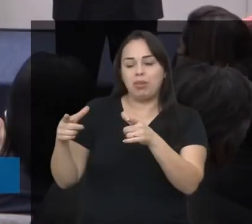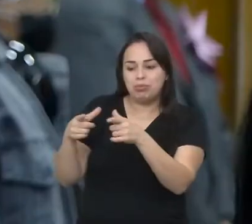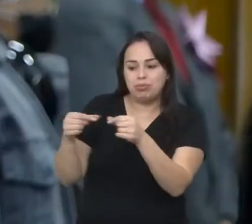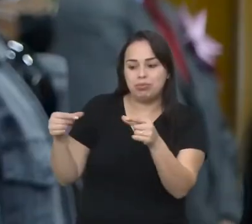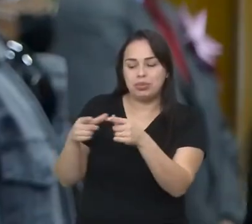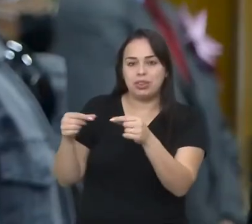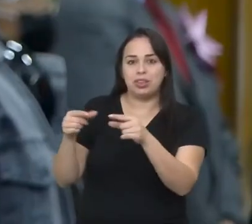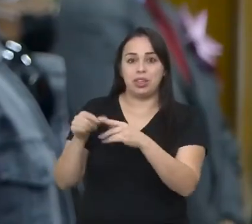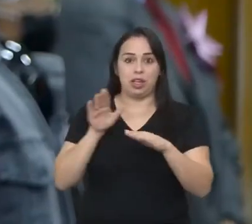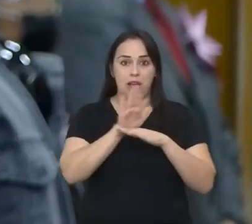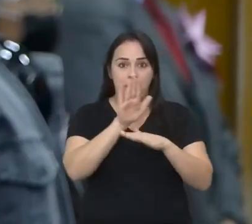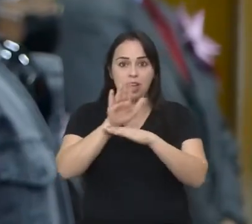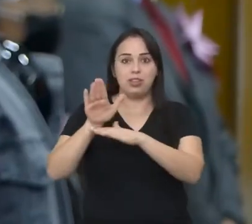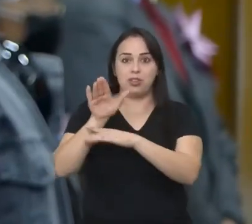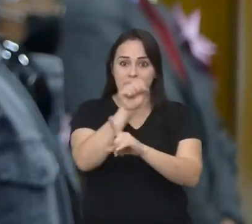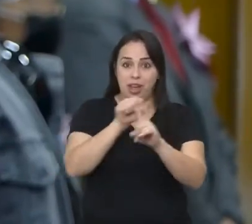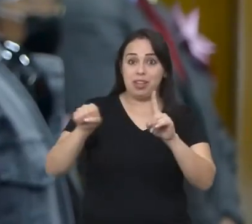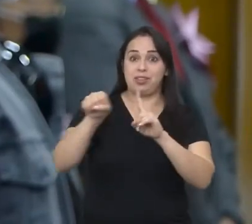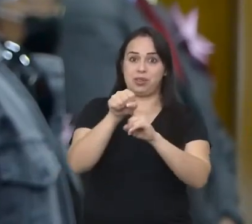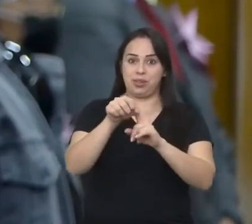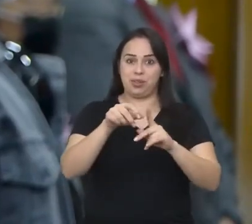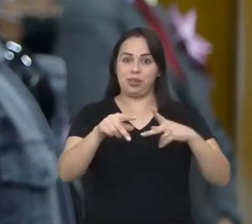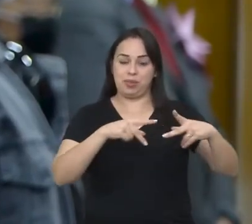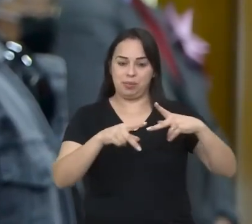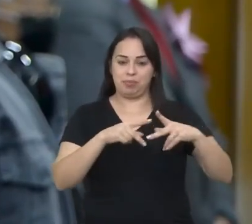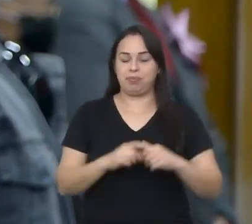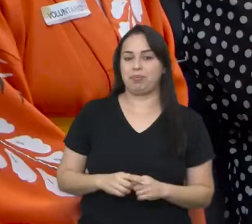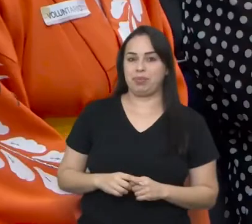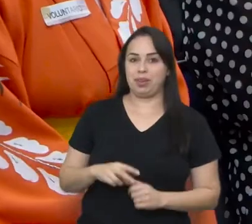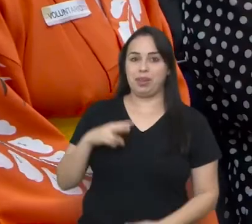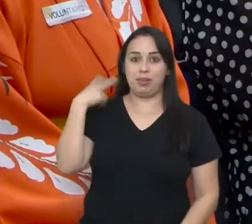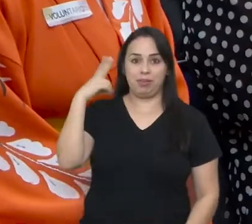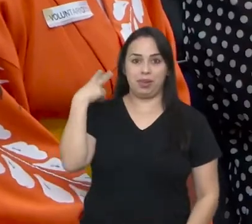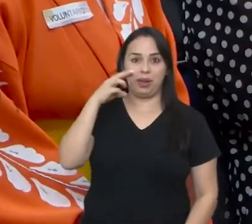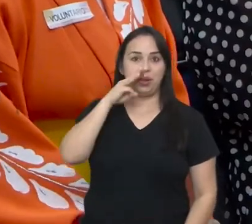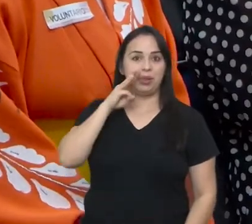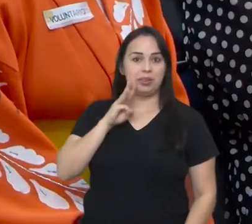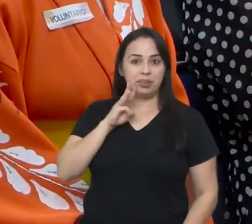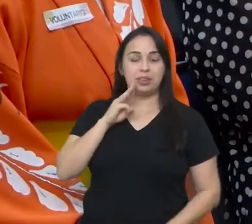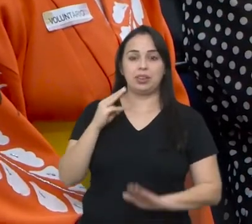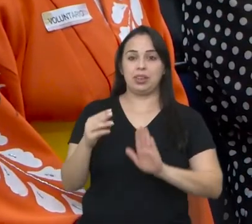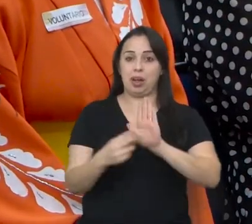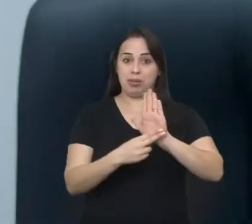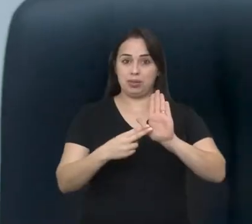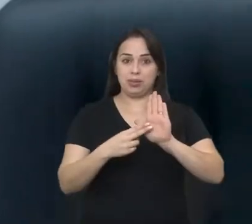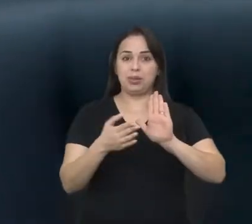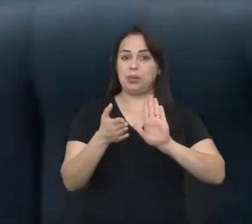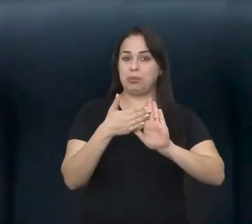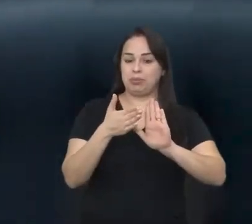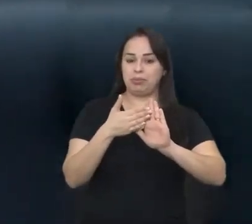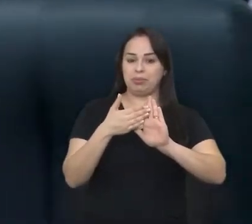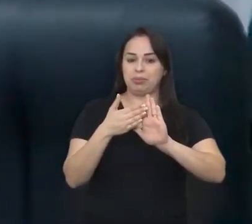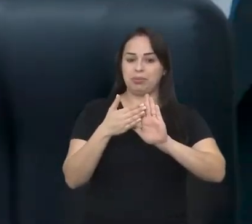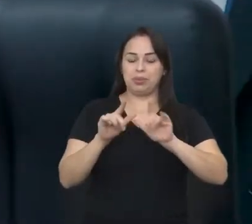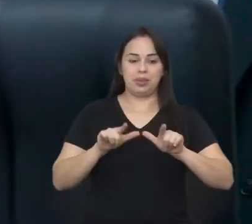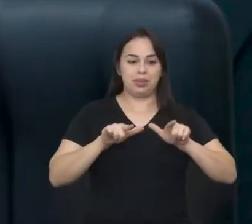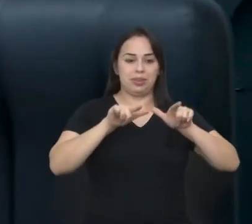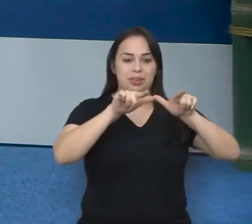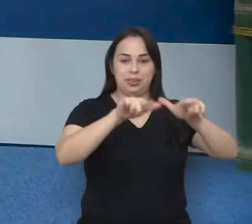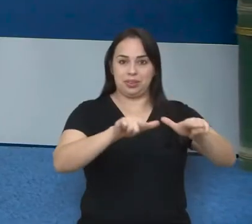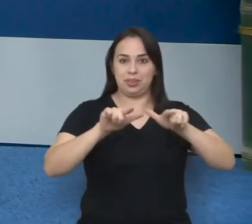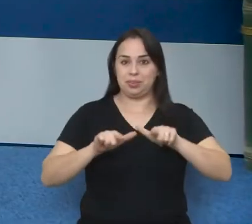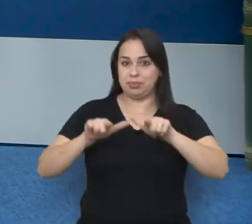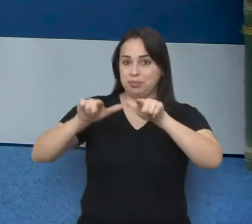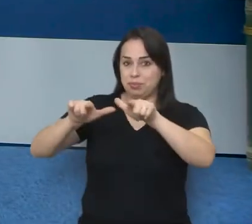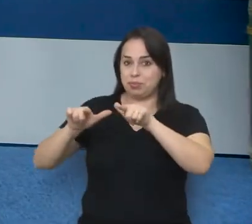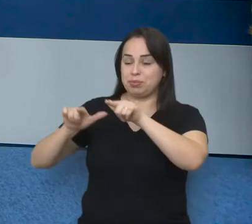membros da comunidade nipo-brasileira, que tanto contribuem para a sociedade joseense. O vereador Walter Hayashi,